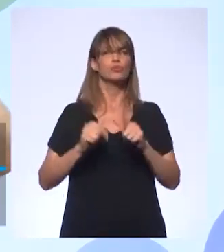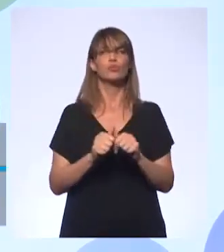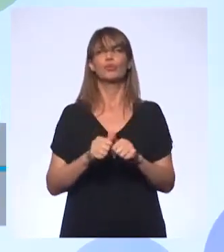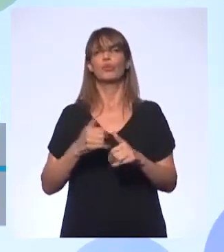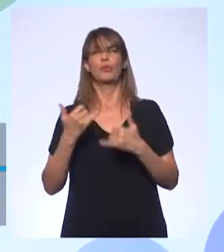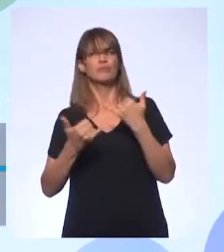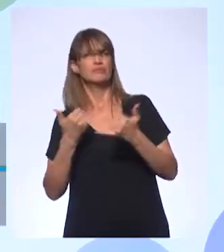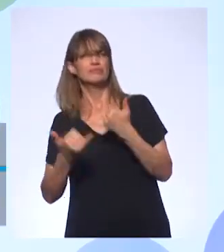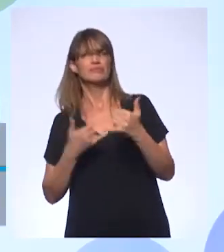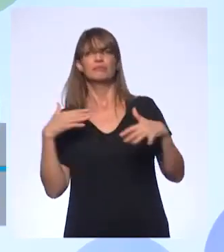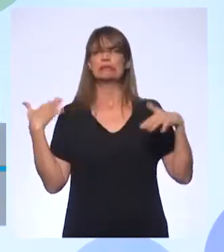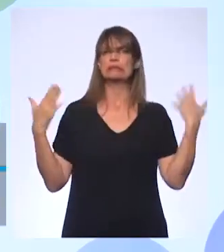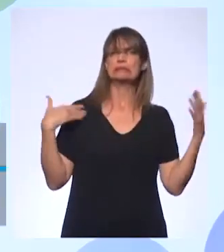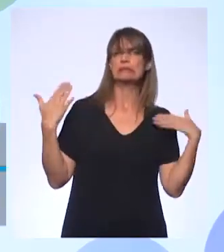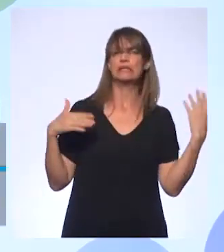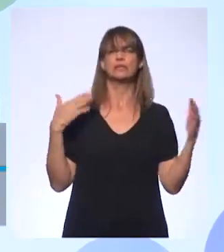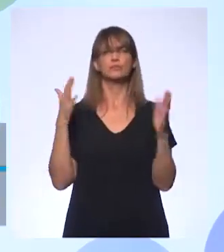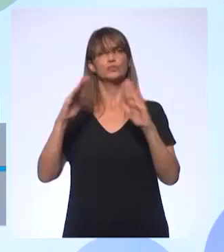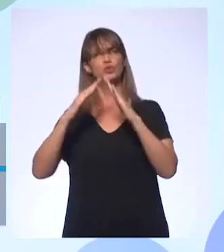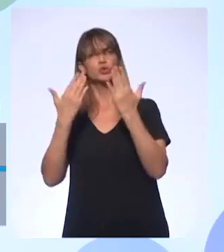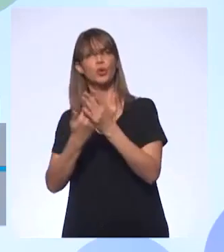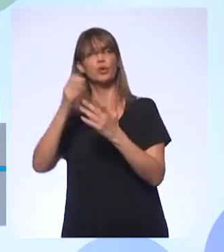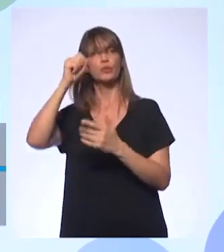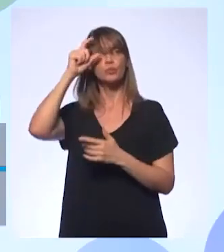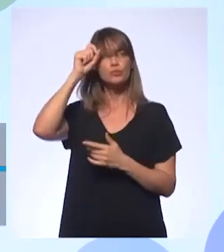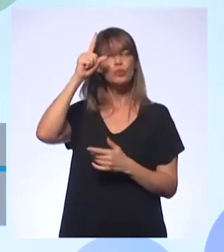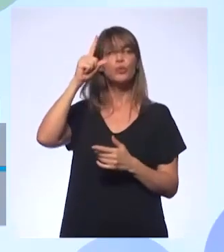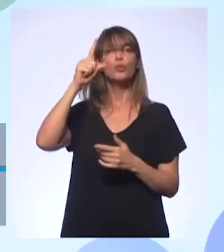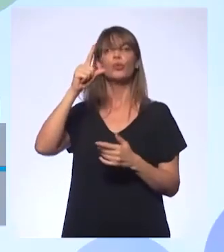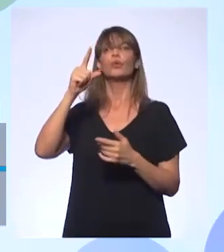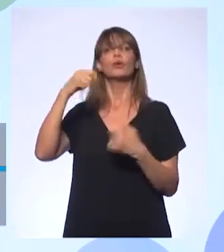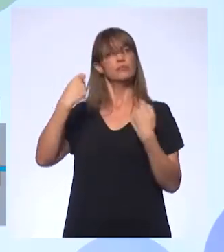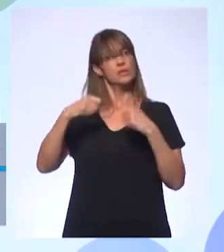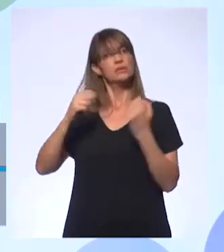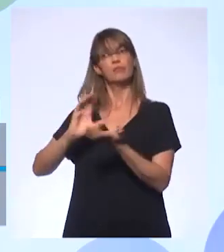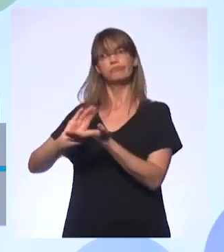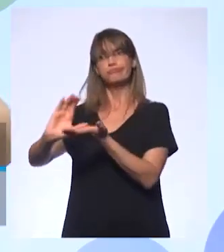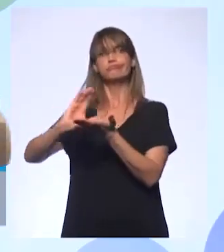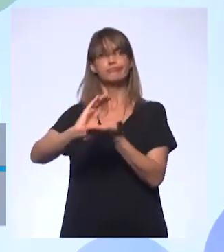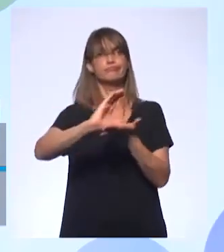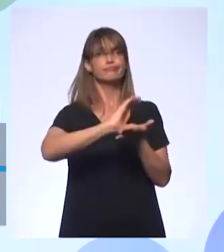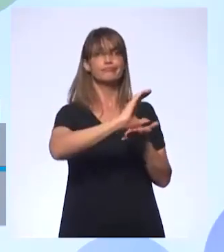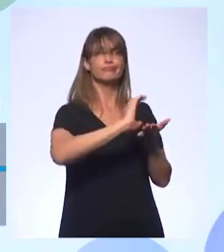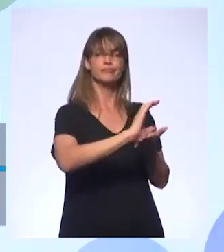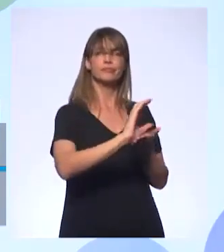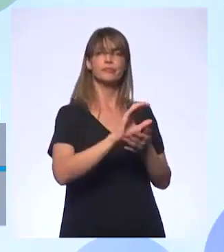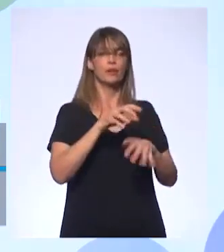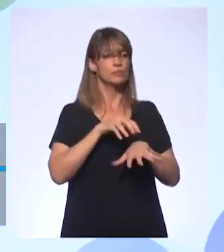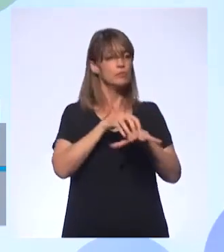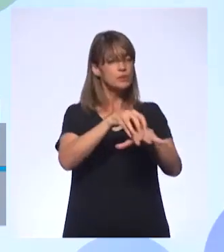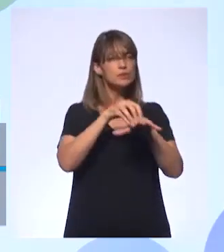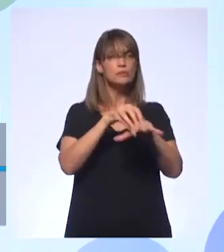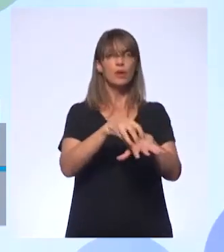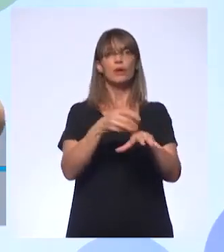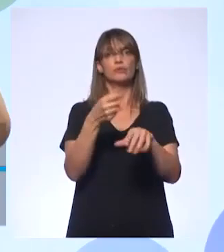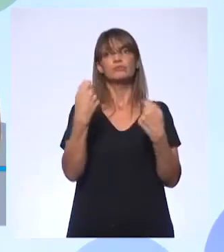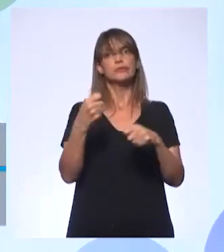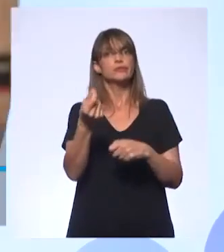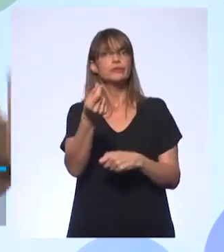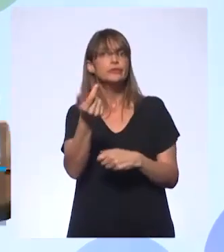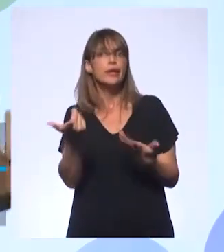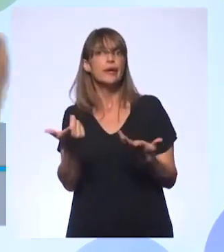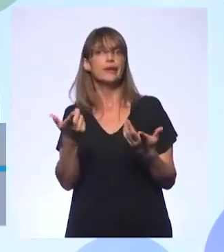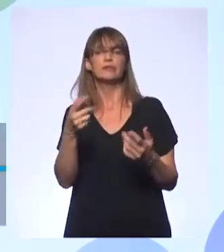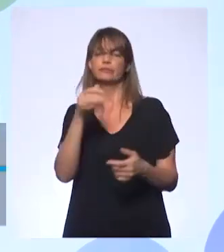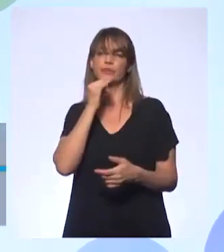escola, quanto a cultura, eles estão muito vinculados ao quanto a gente tem para poder bancar isso, que seja nem o transporte até o lugar, mas muitas vezes, né, o lugar onde